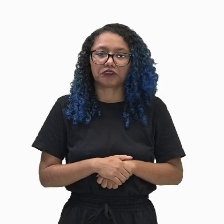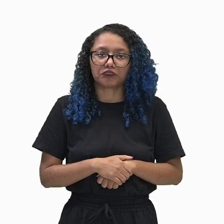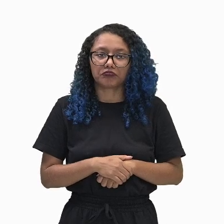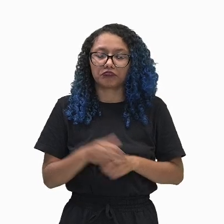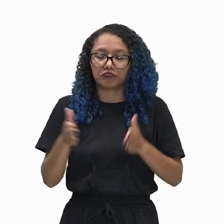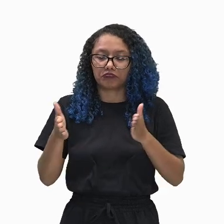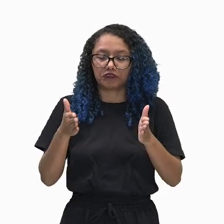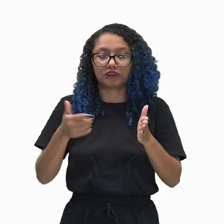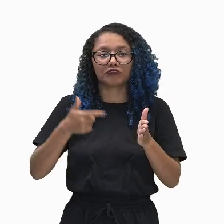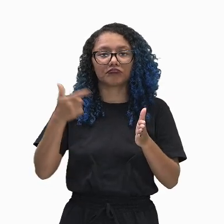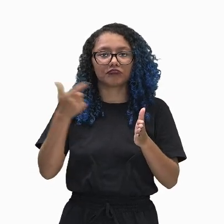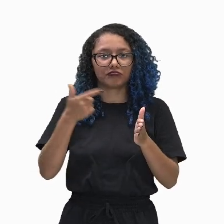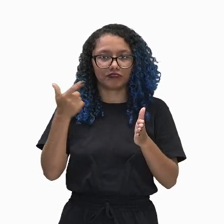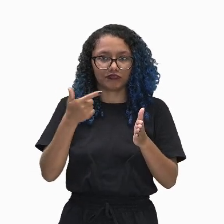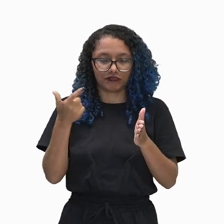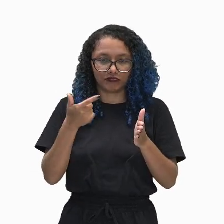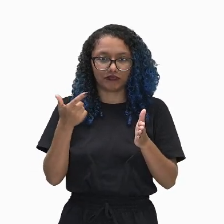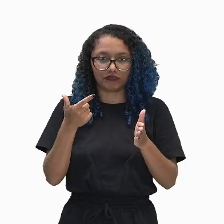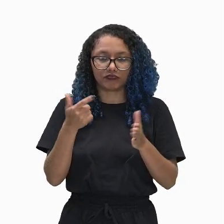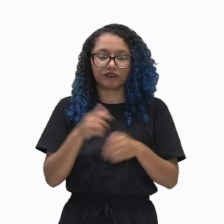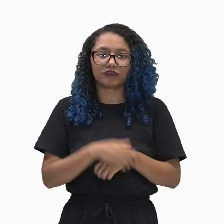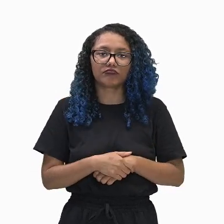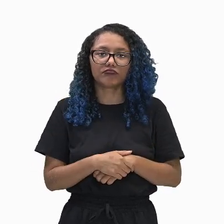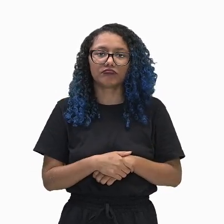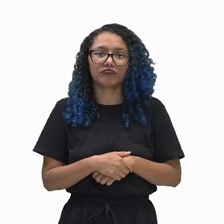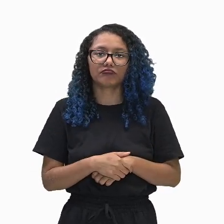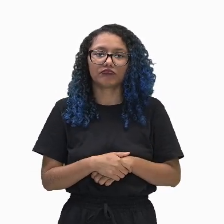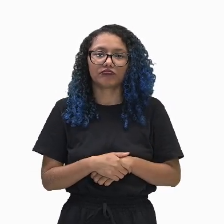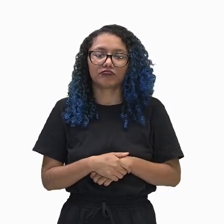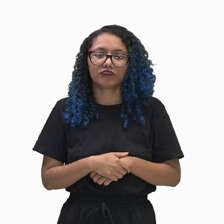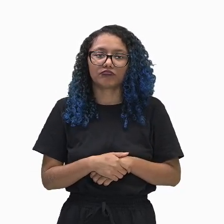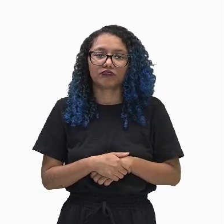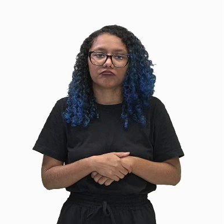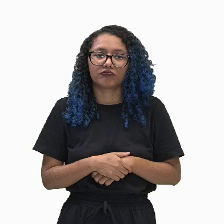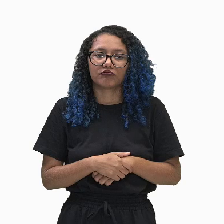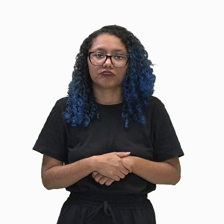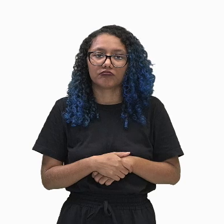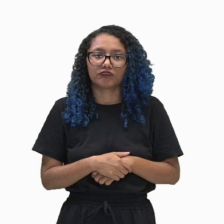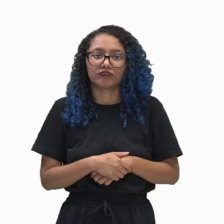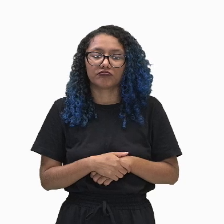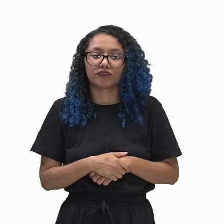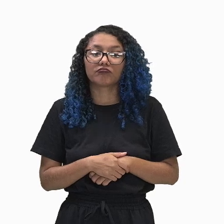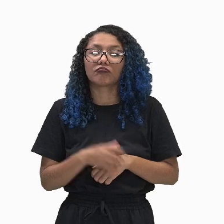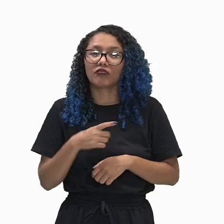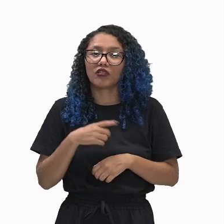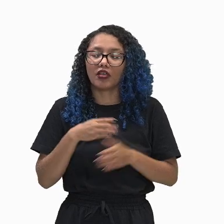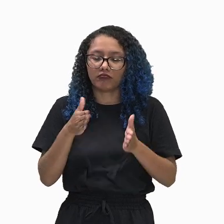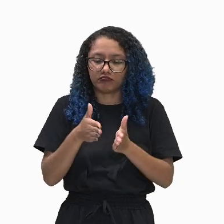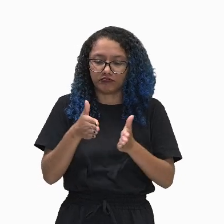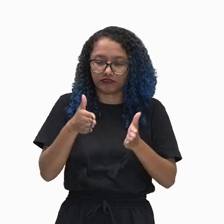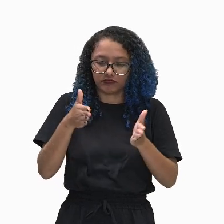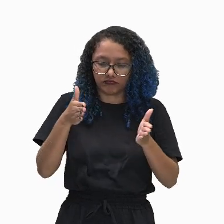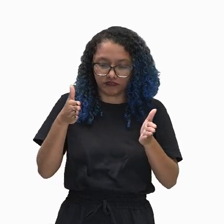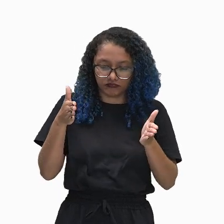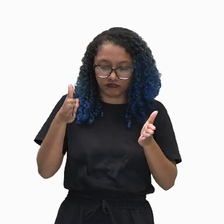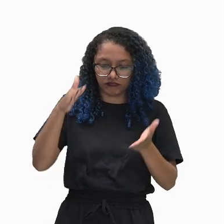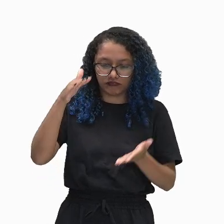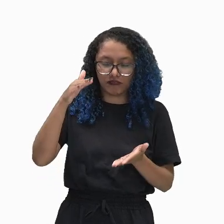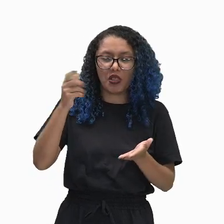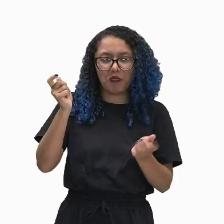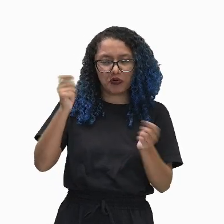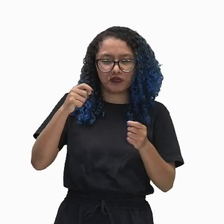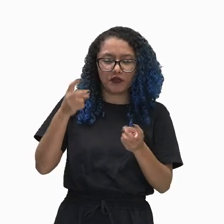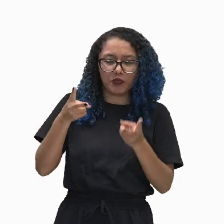é a visualização do feto. O feto ele vai atingir um tamanho que permite avaliar a sua anatomia